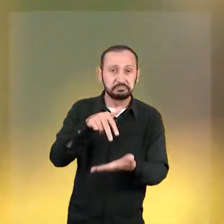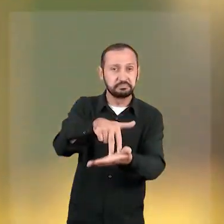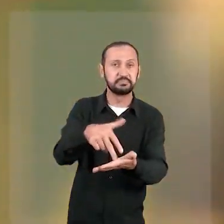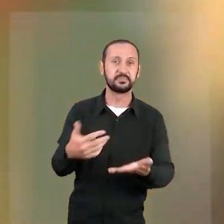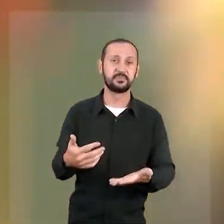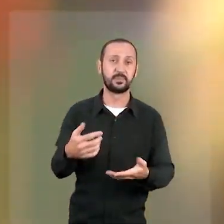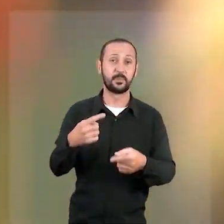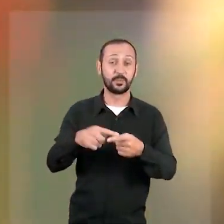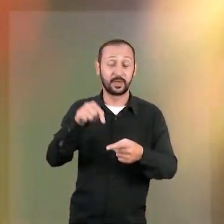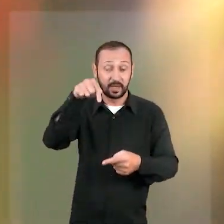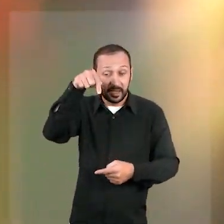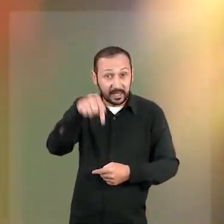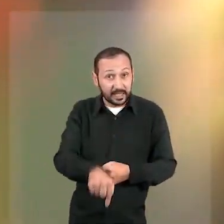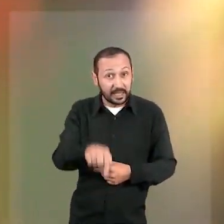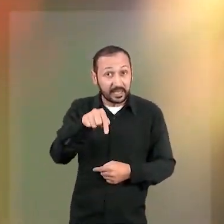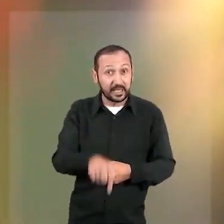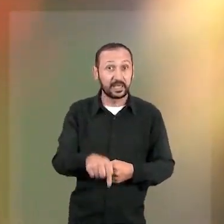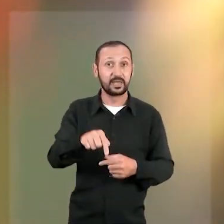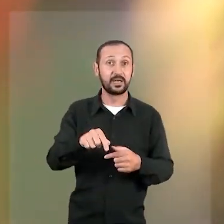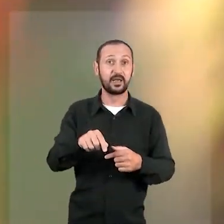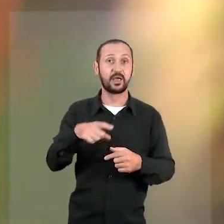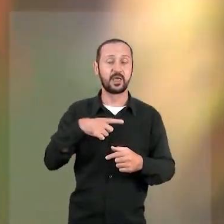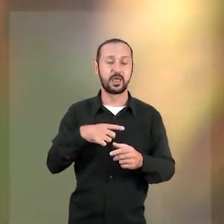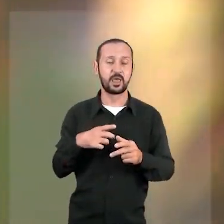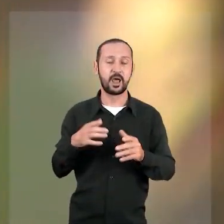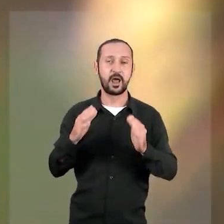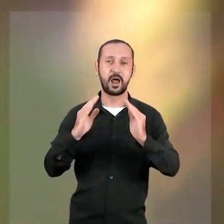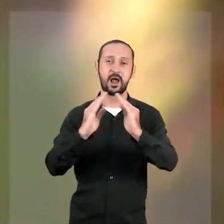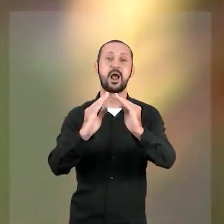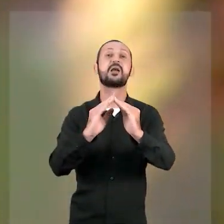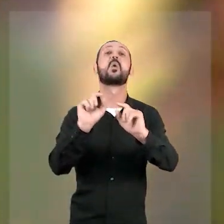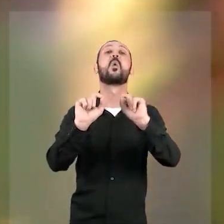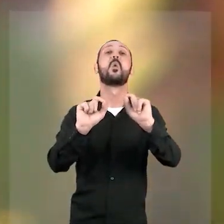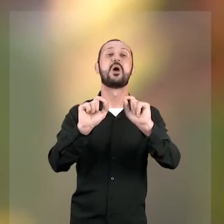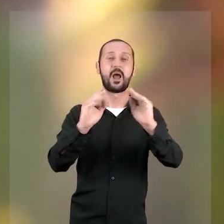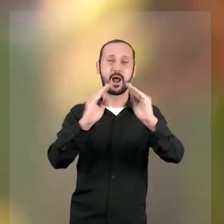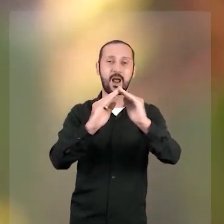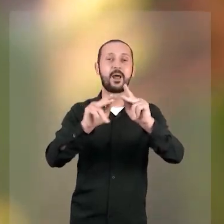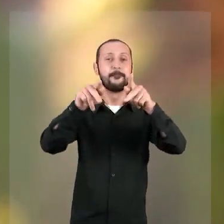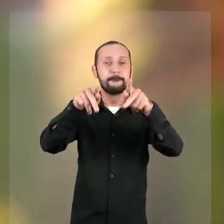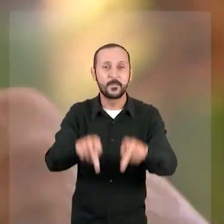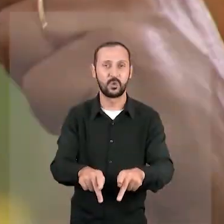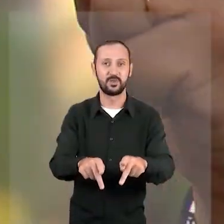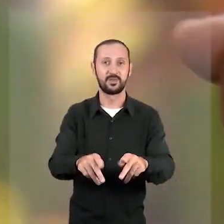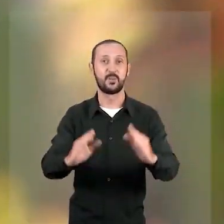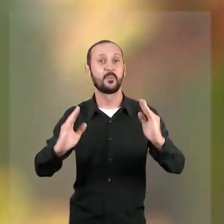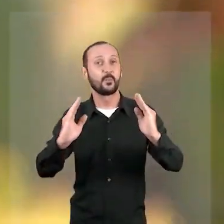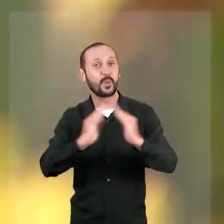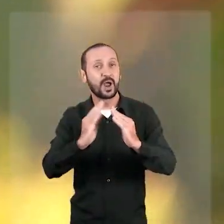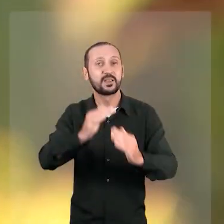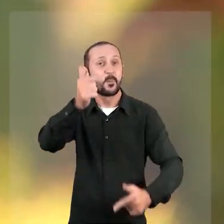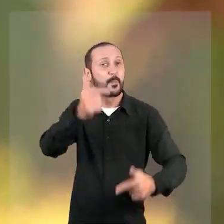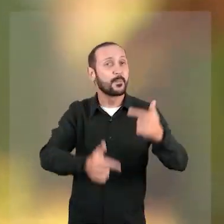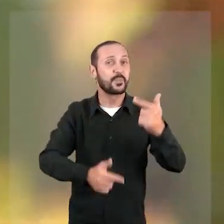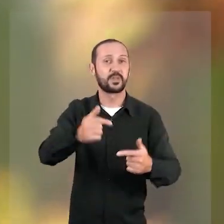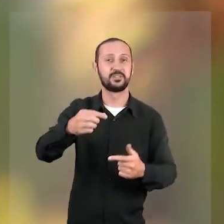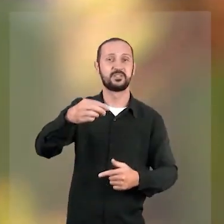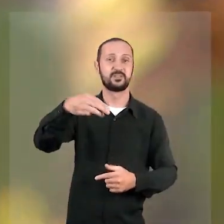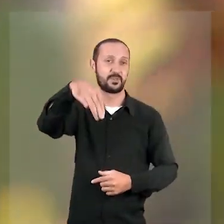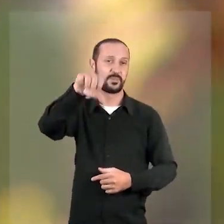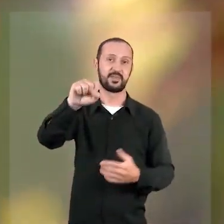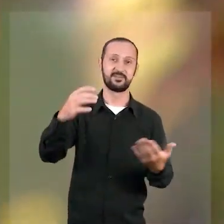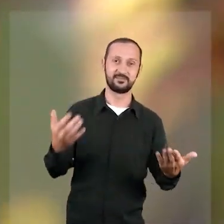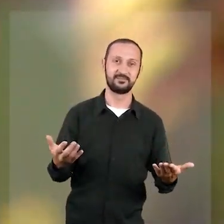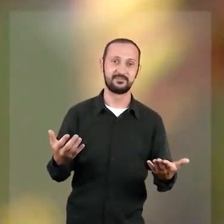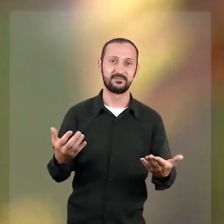demonstração de que aqui é a casa do povo, a Assembleia é a casa do povo, é a casa política do Estado,